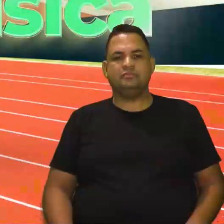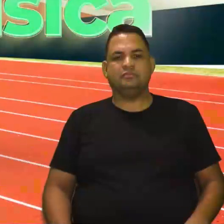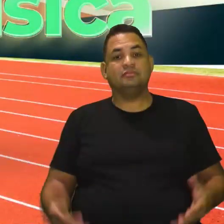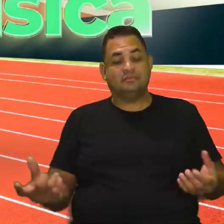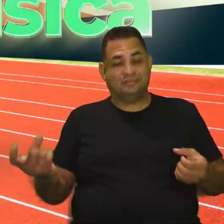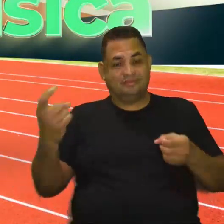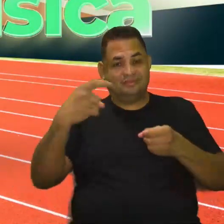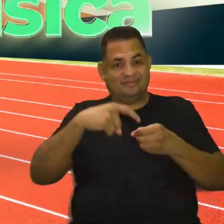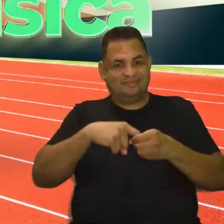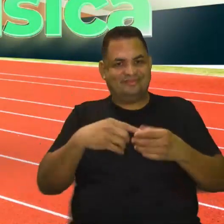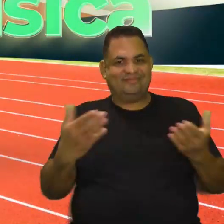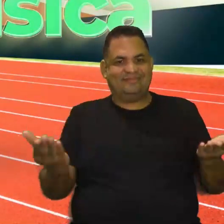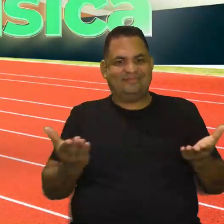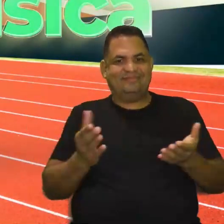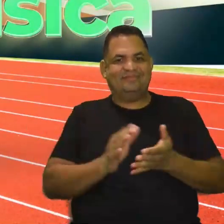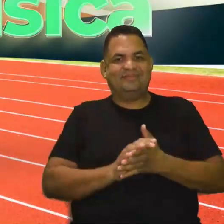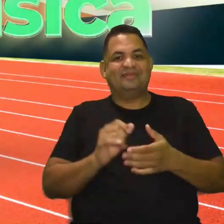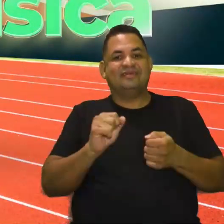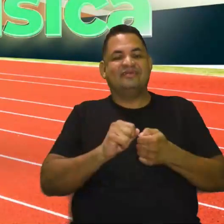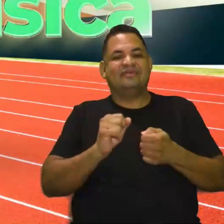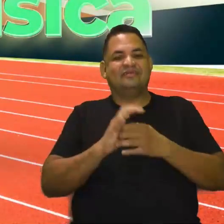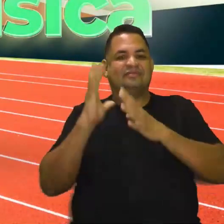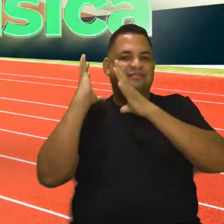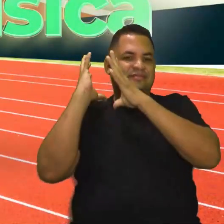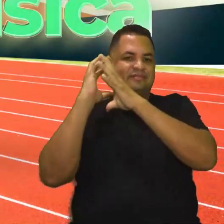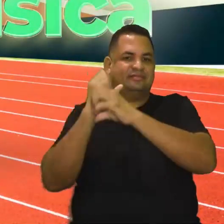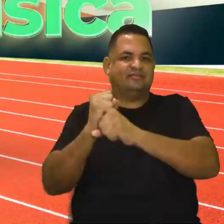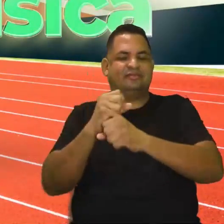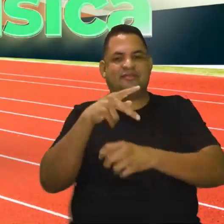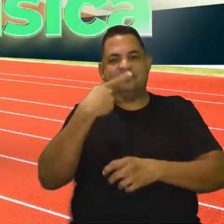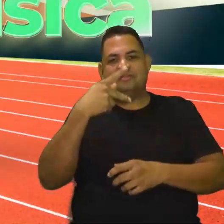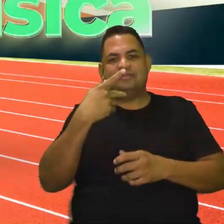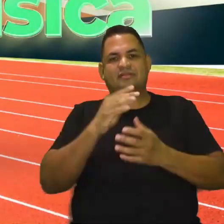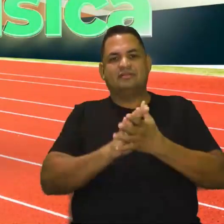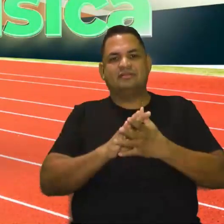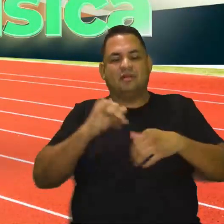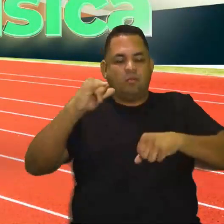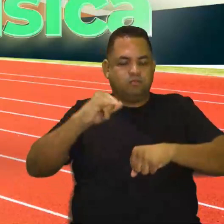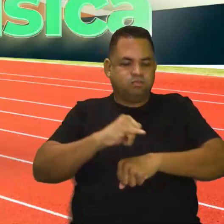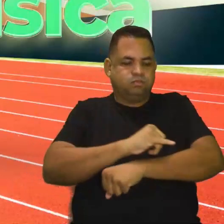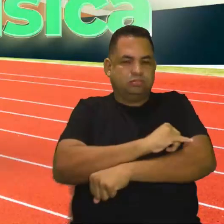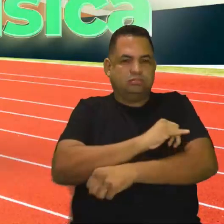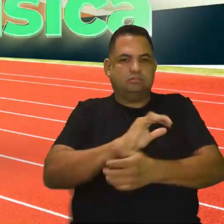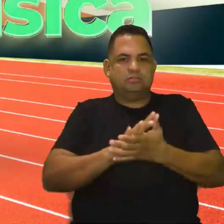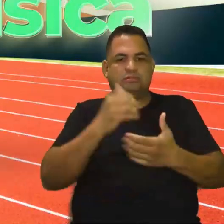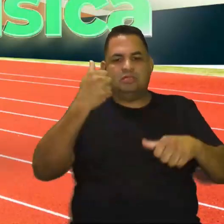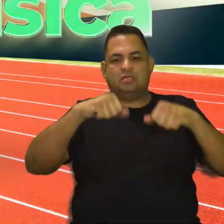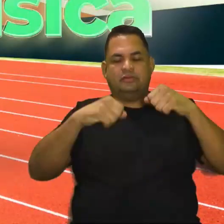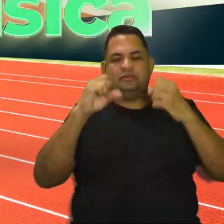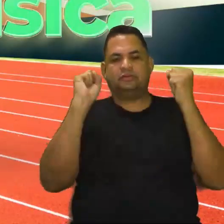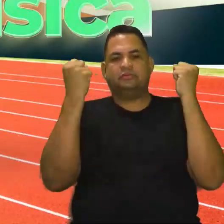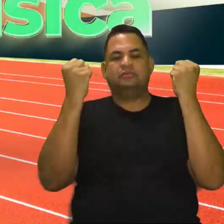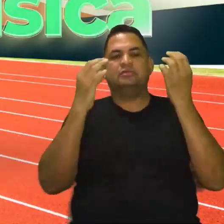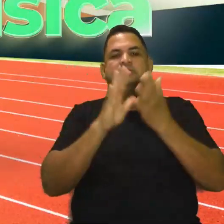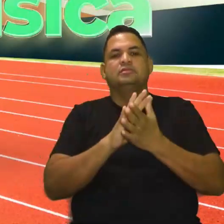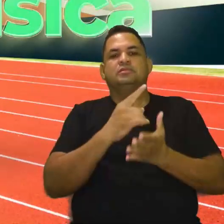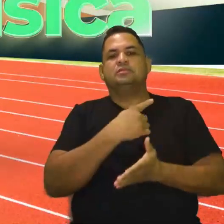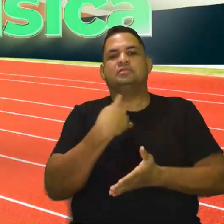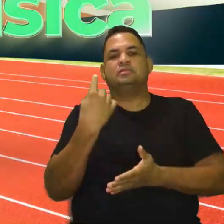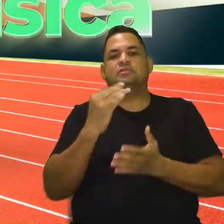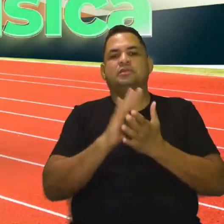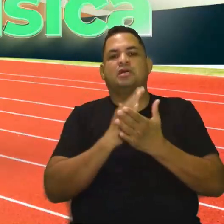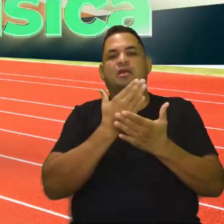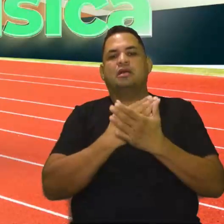E voltamos, né? E vamos para nossa revisão, falando aí sobre obesidade e avaliação física. Nós